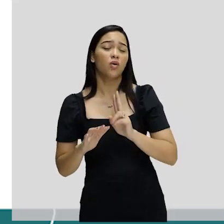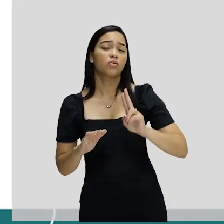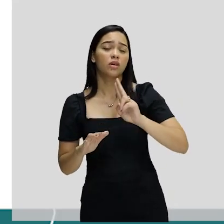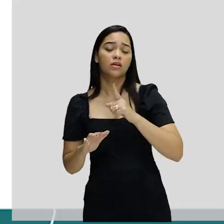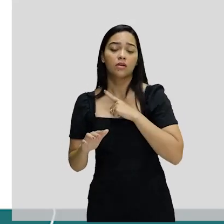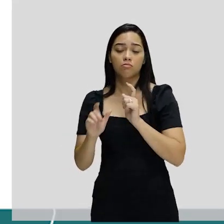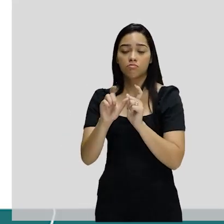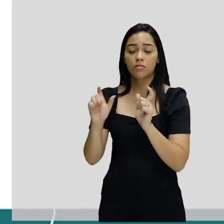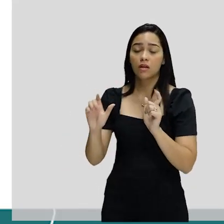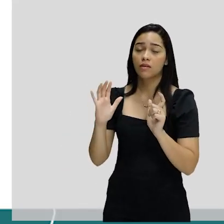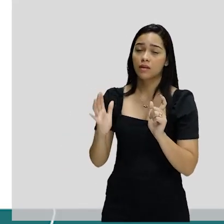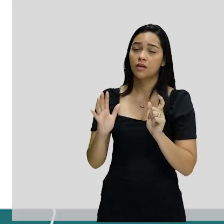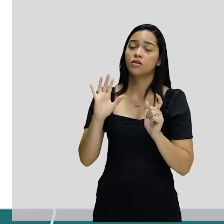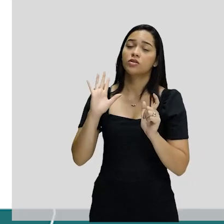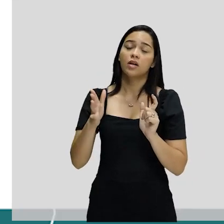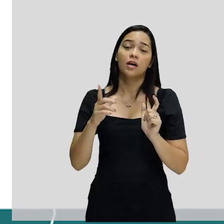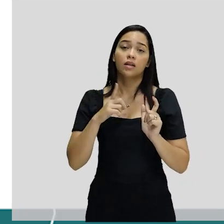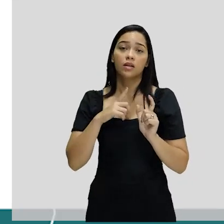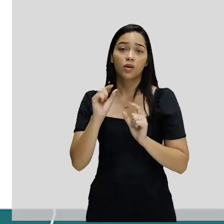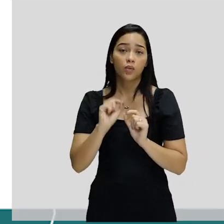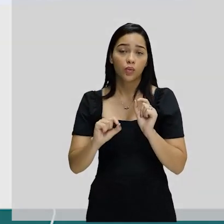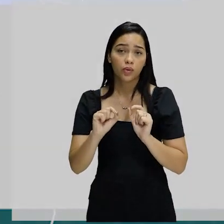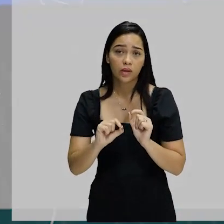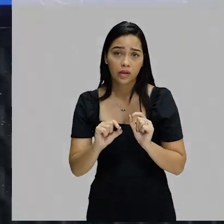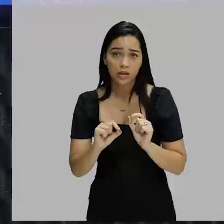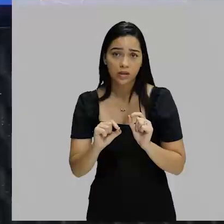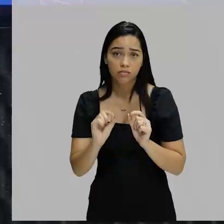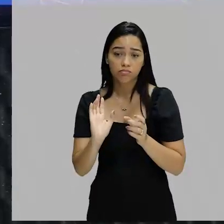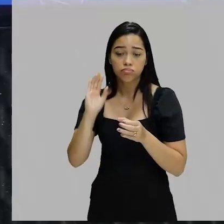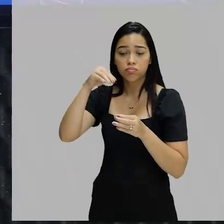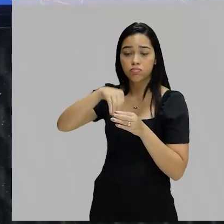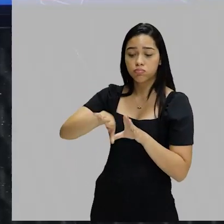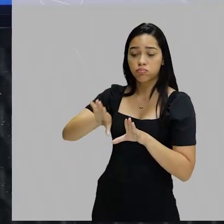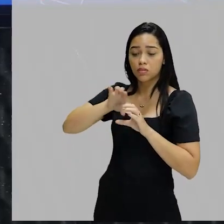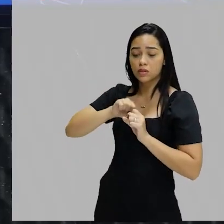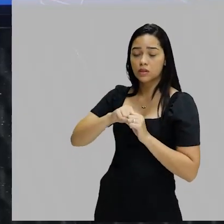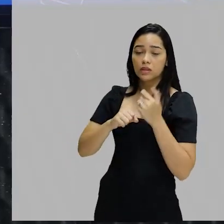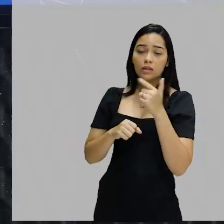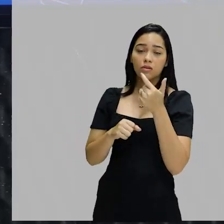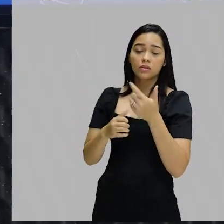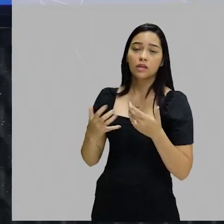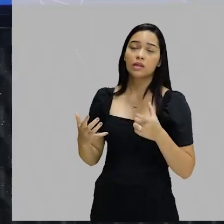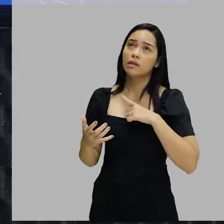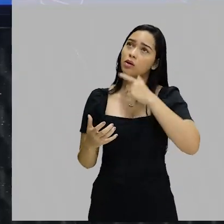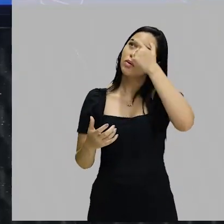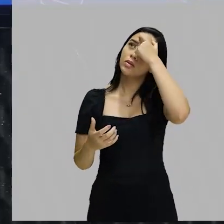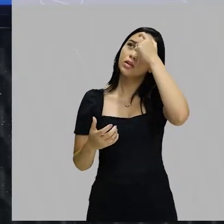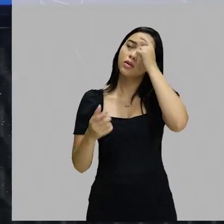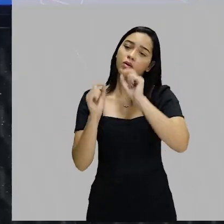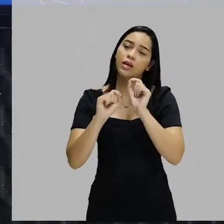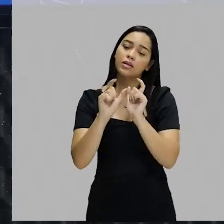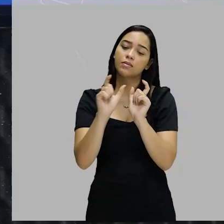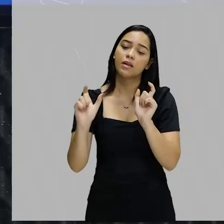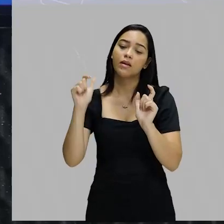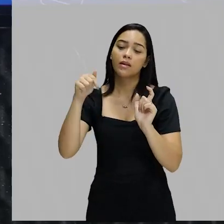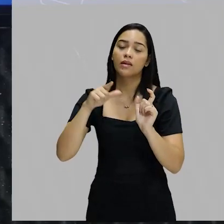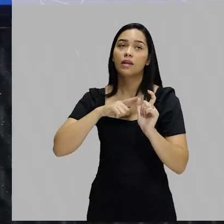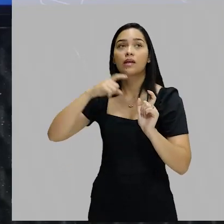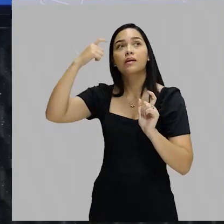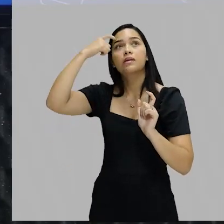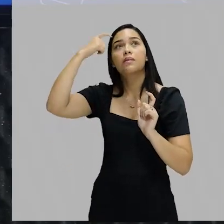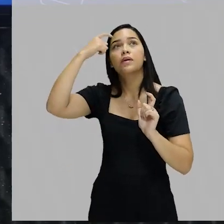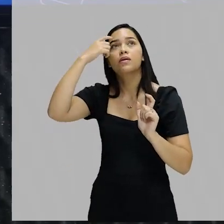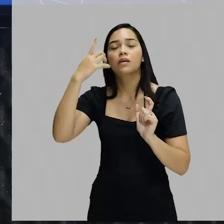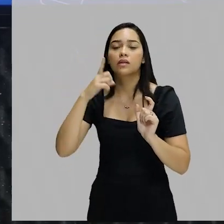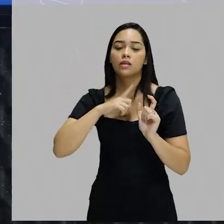essas palavras, turmas, elas acabaram sendo incorporadas e a gente nem tem consciência de que essas palavras elas dão uma ideia